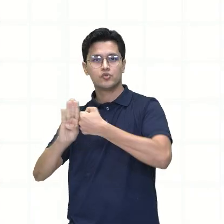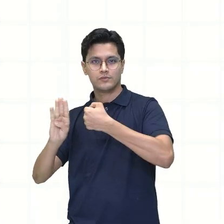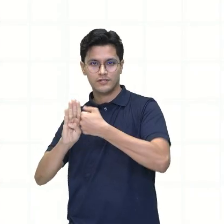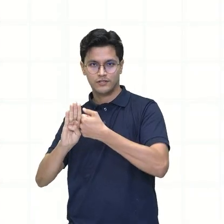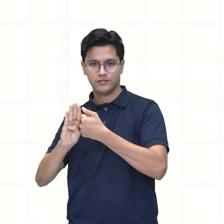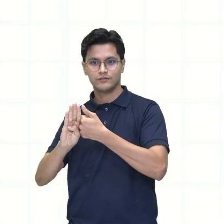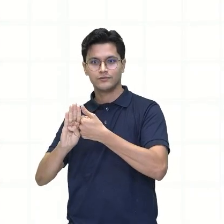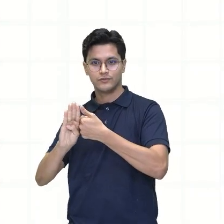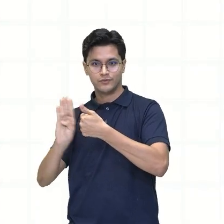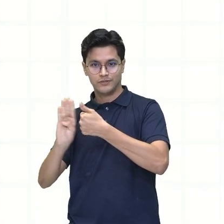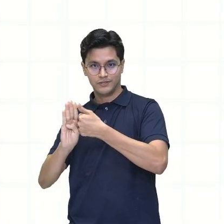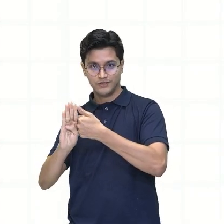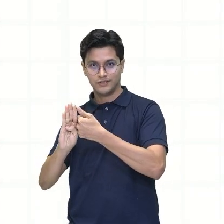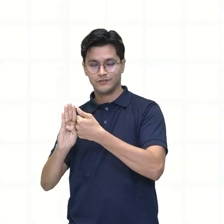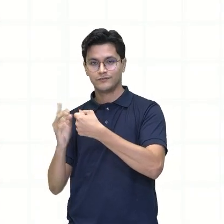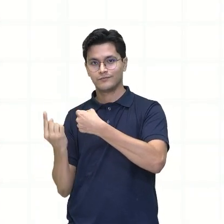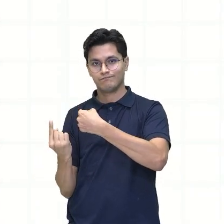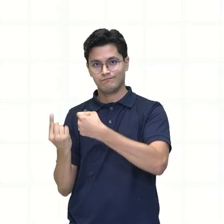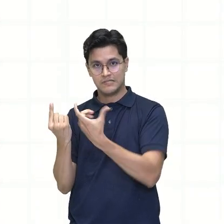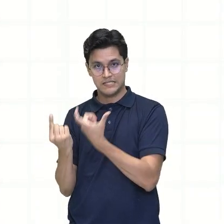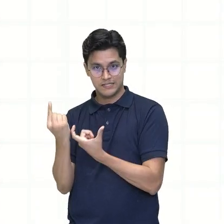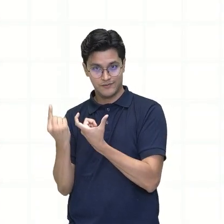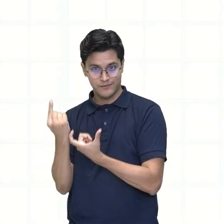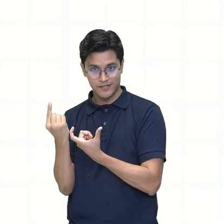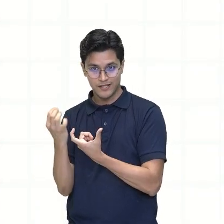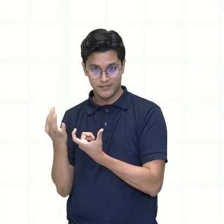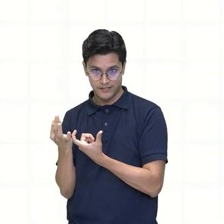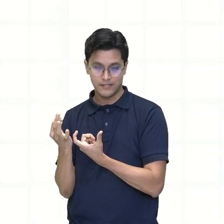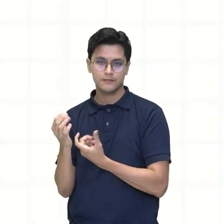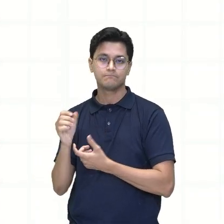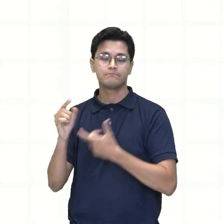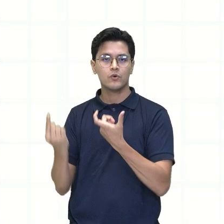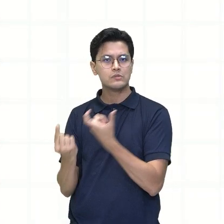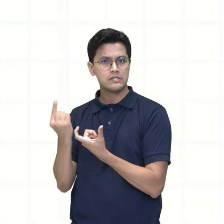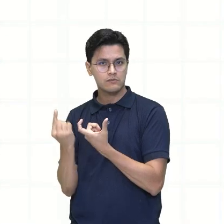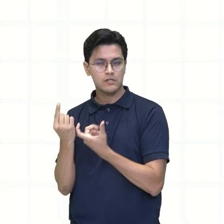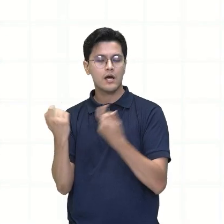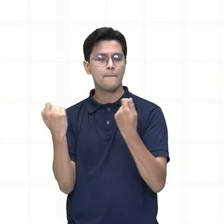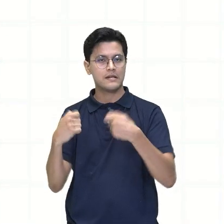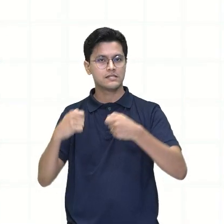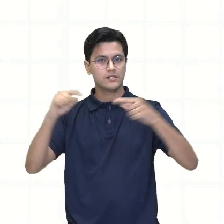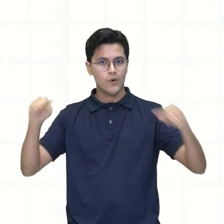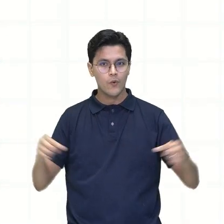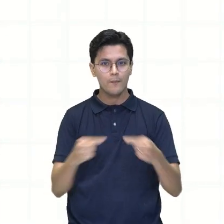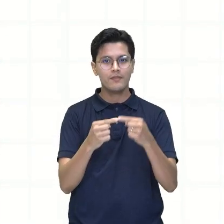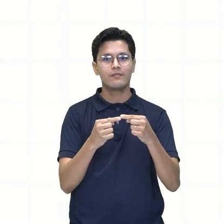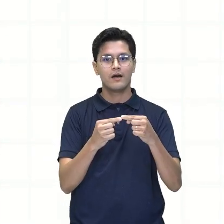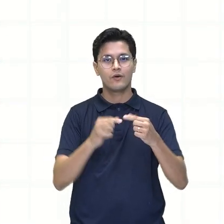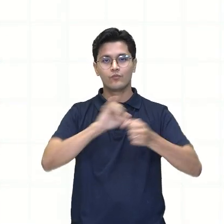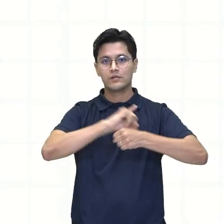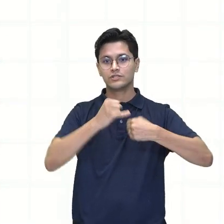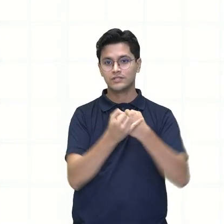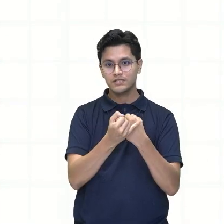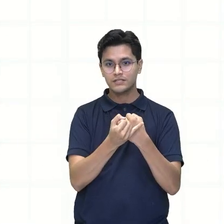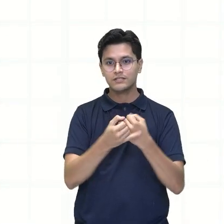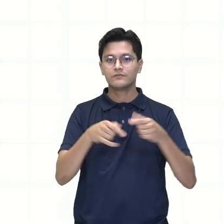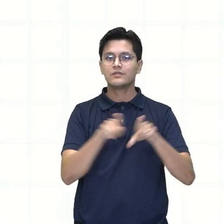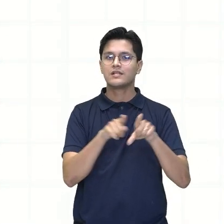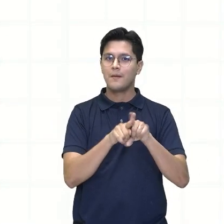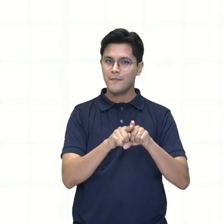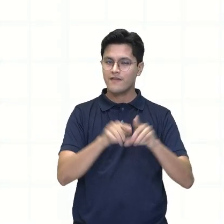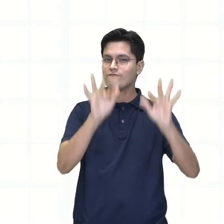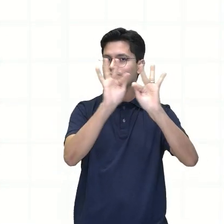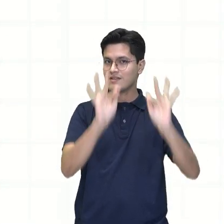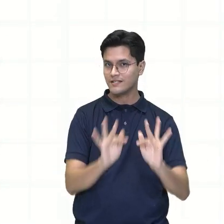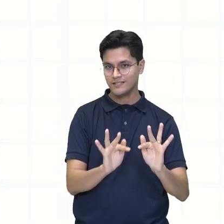singular, certo? Singular. Se está no singular, o meu adjetivo feliz também